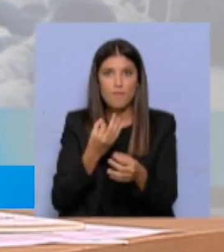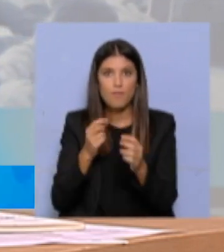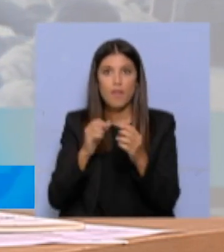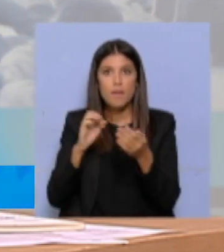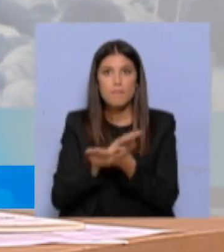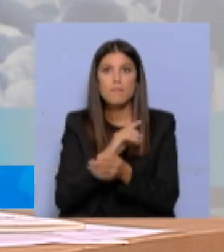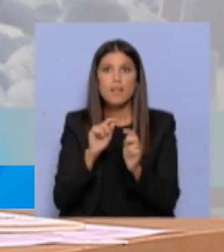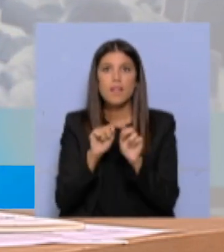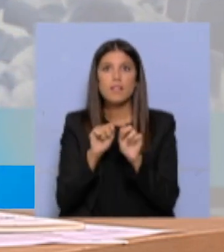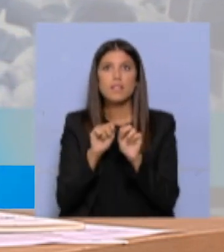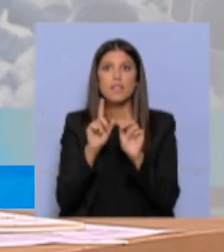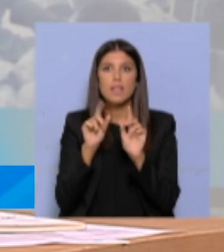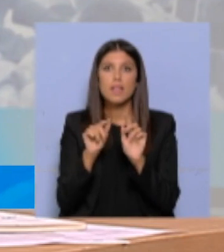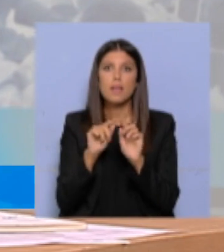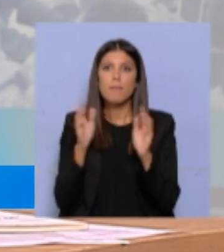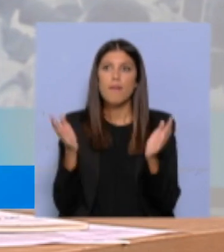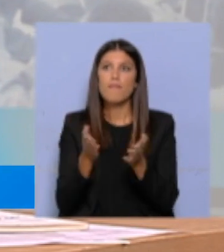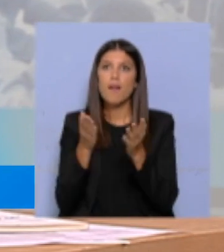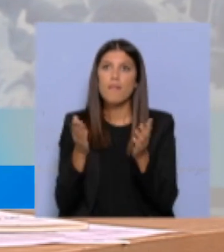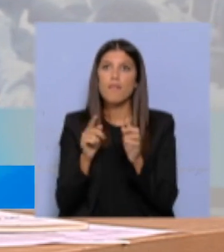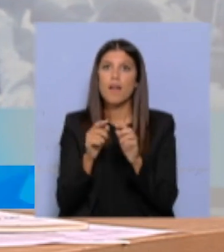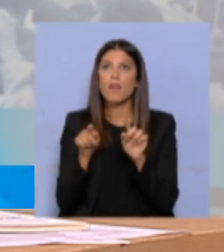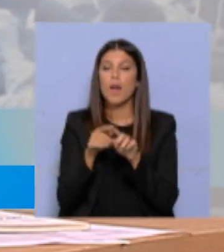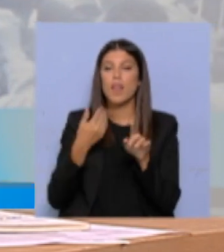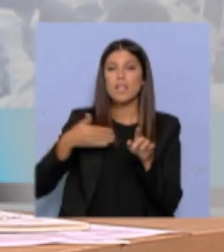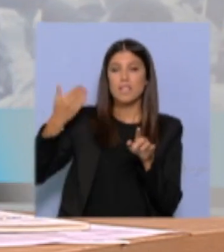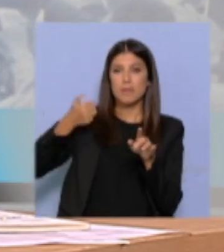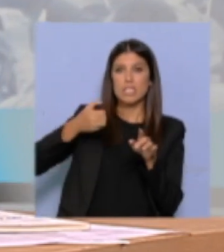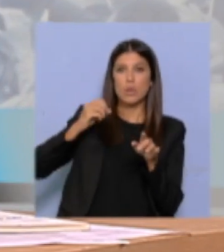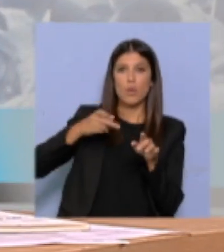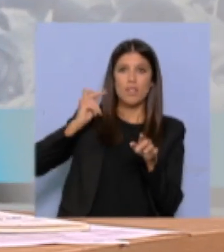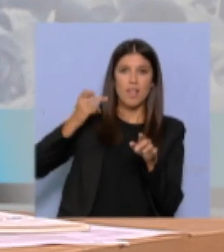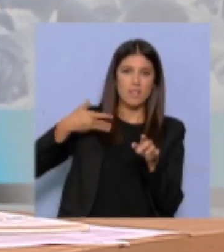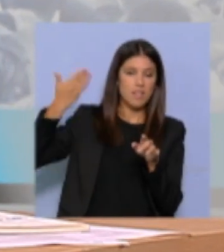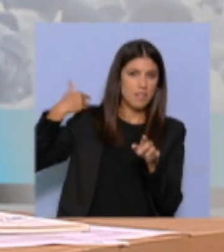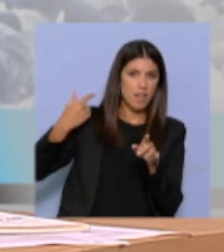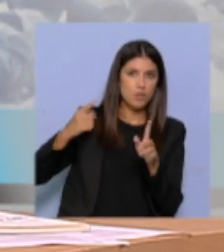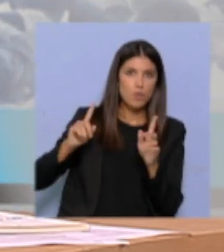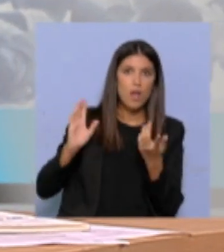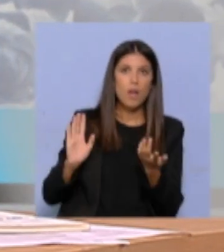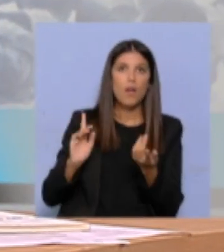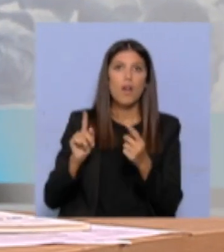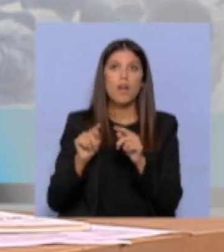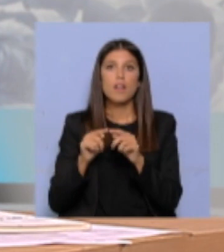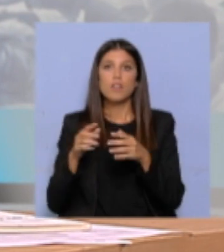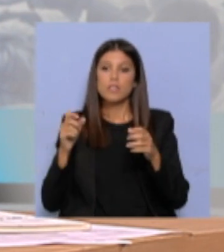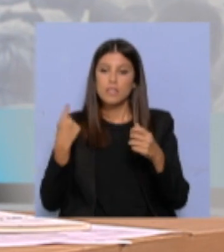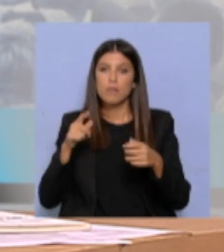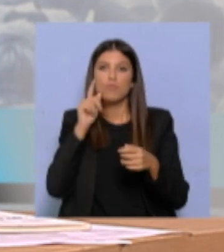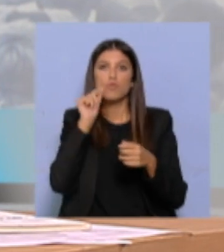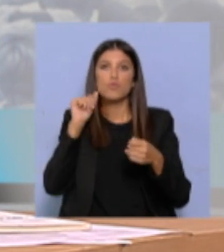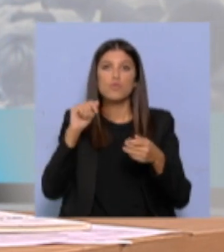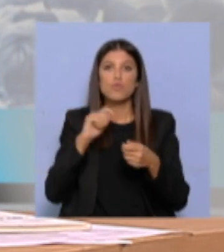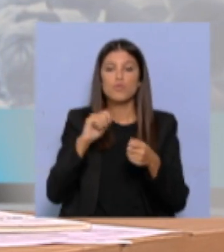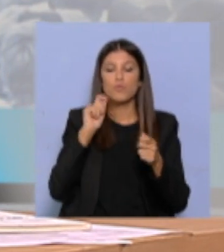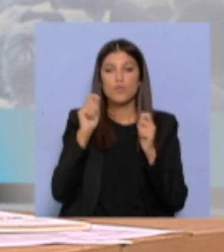dos seus quadros. Já não temos a imprensa que tínhamos há 50 anos, há 40 anos, temos jornalistas profissionais